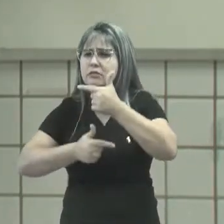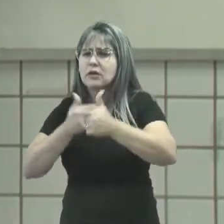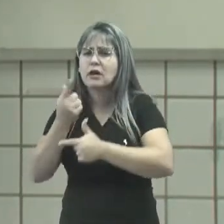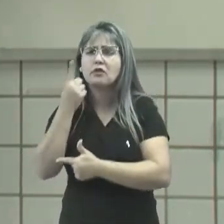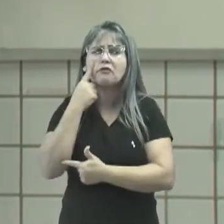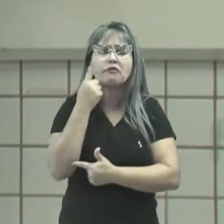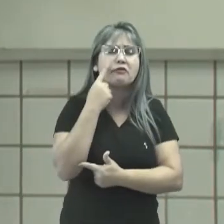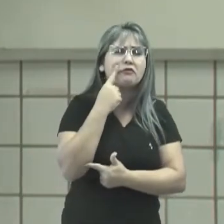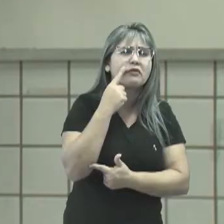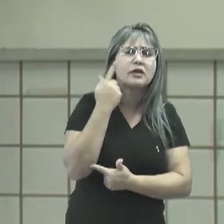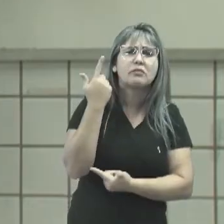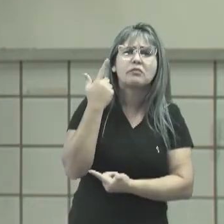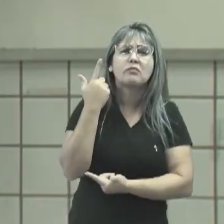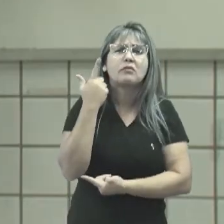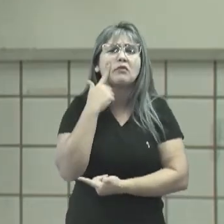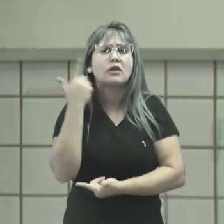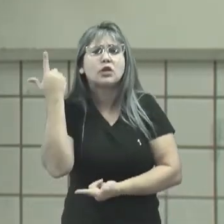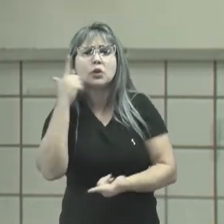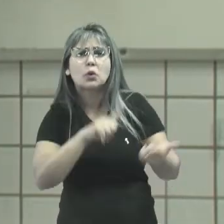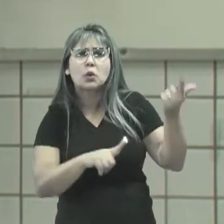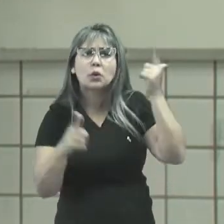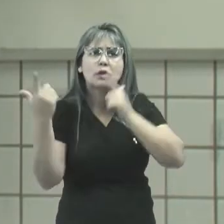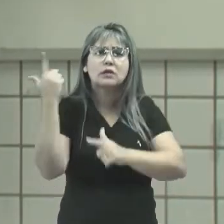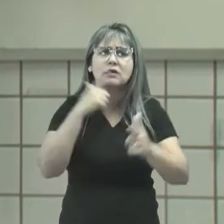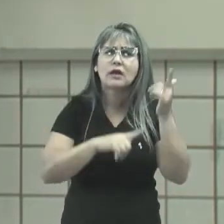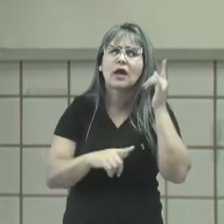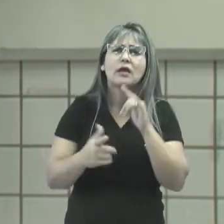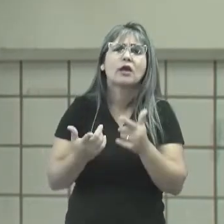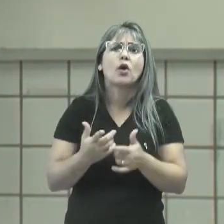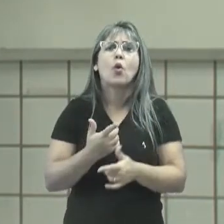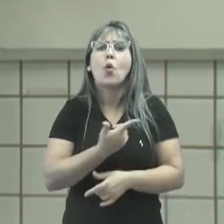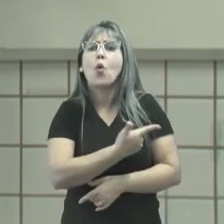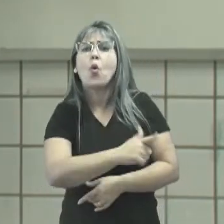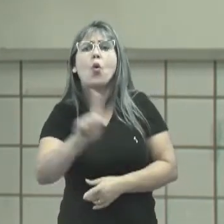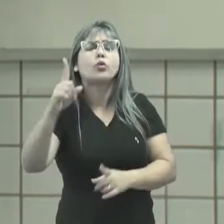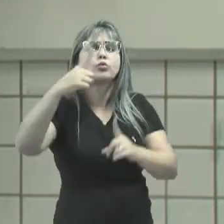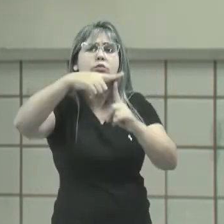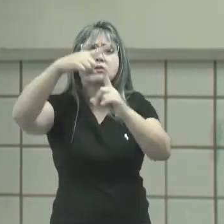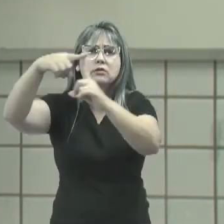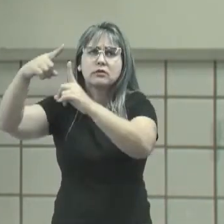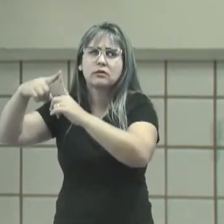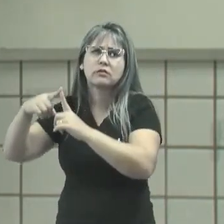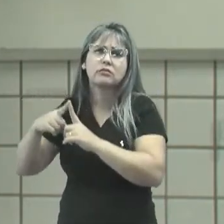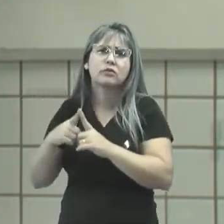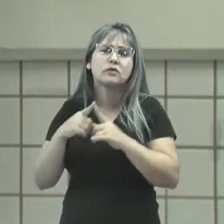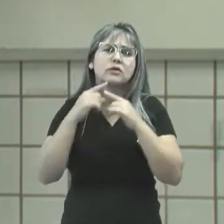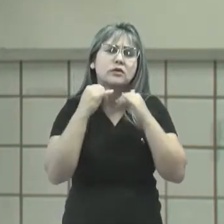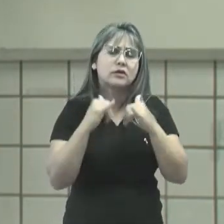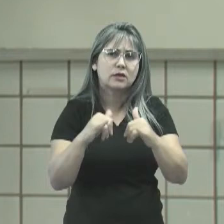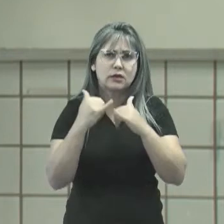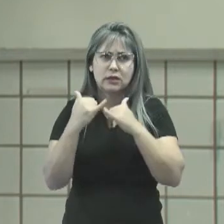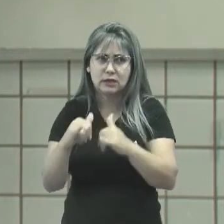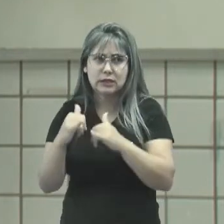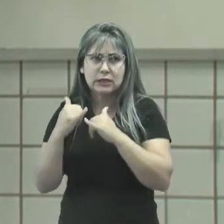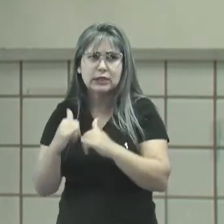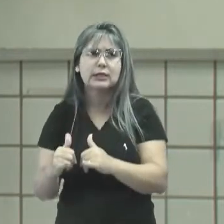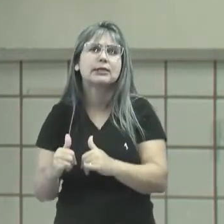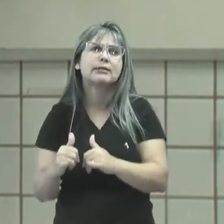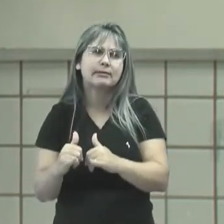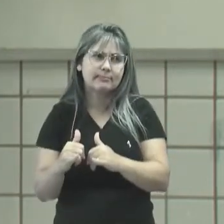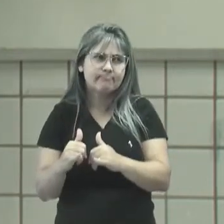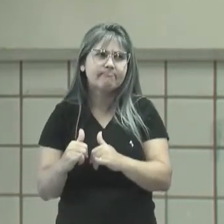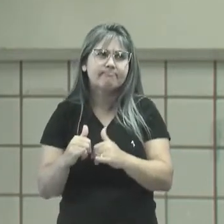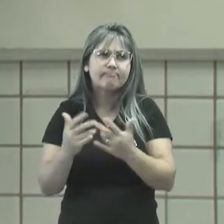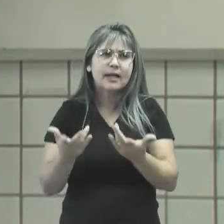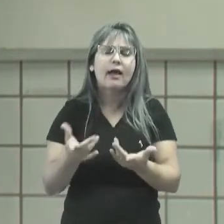essas conclusões, o que, que o homem faz? Cria equipamentos, coloca em locais bem poluídos para poder saber o